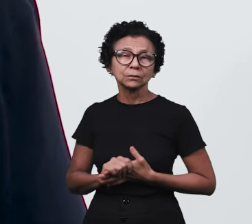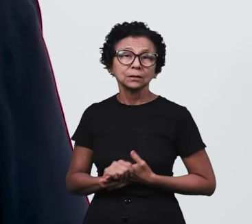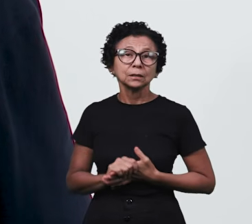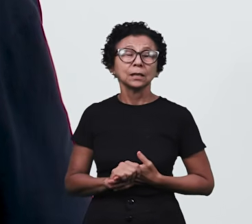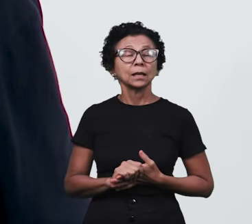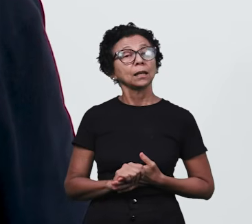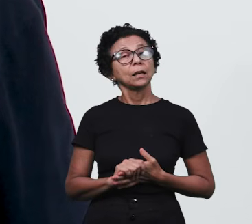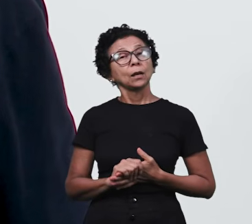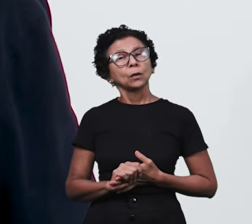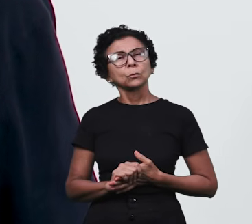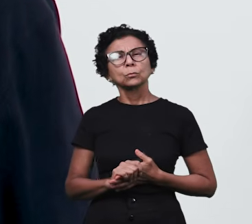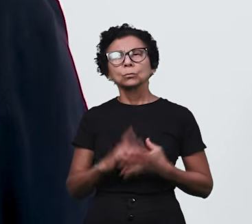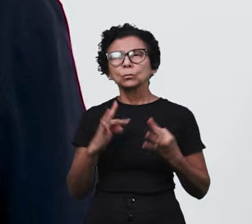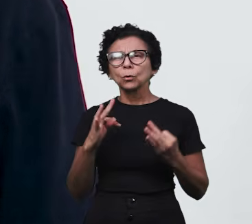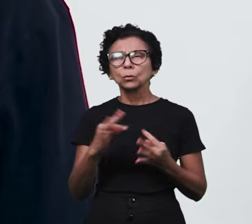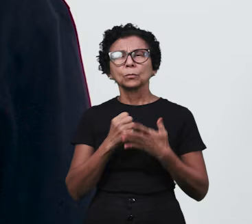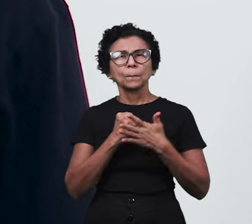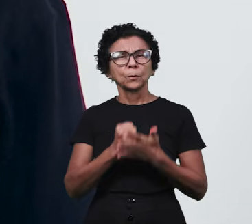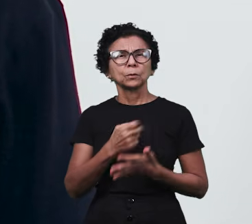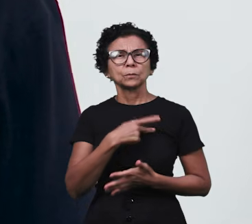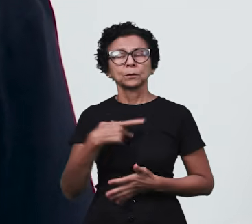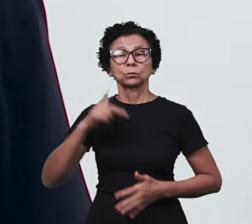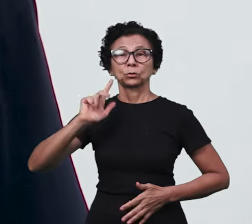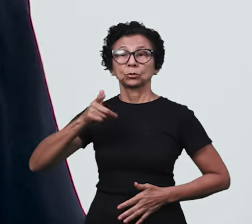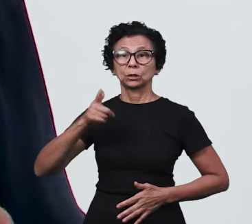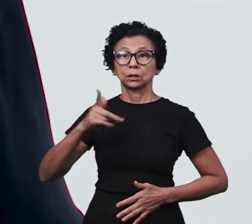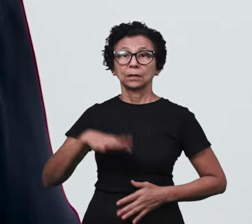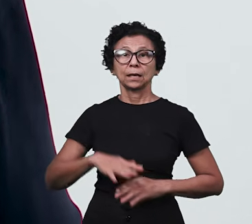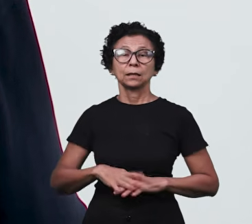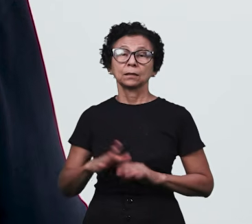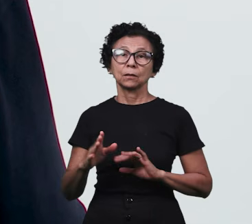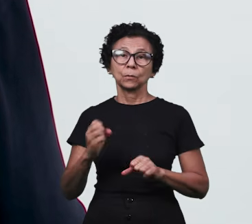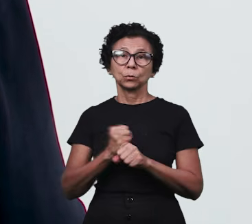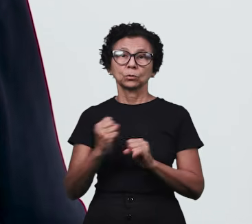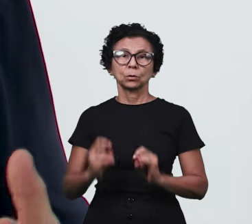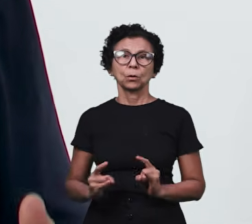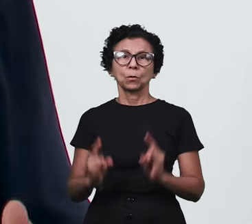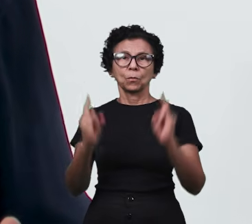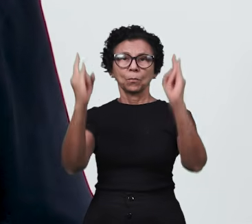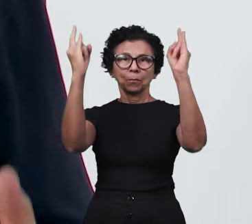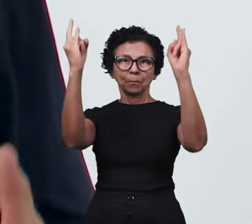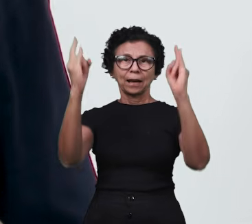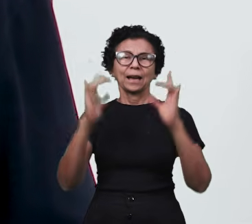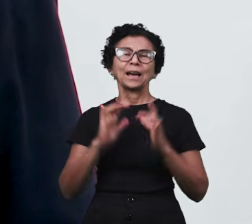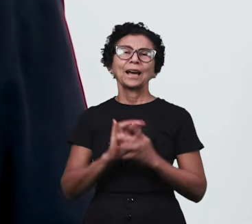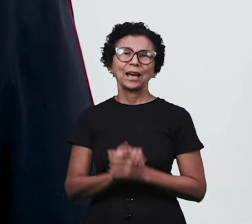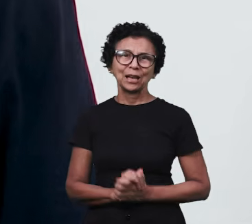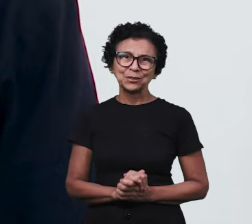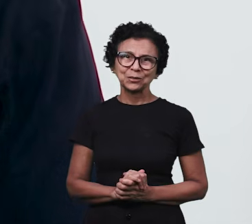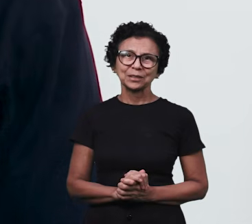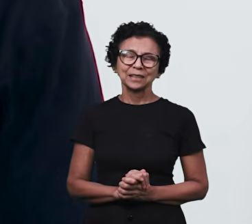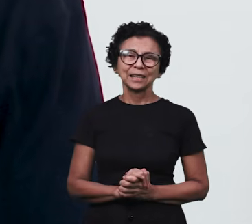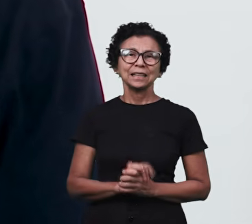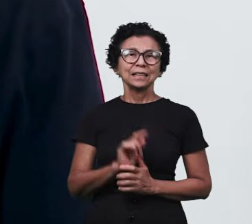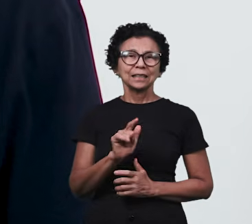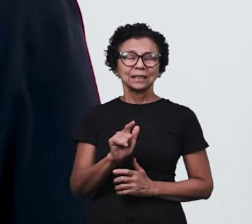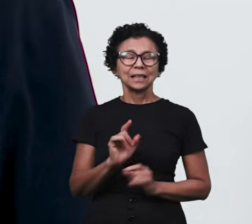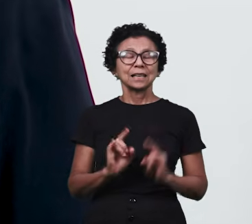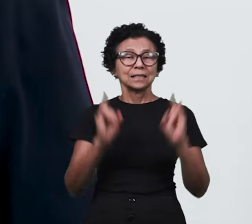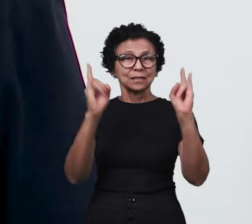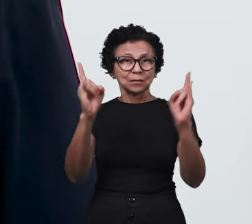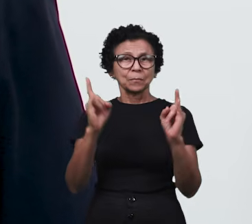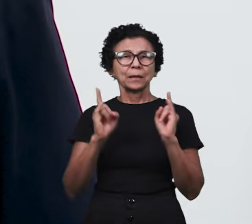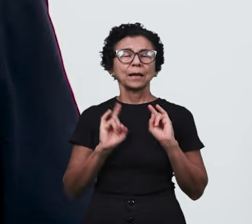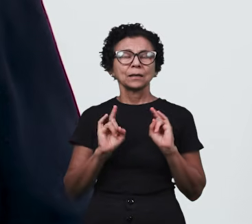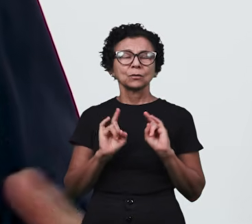vai se chamar Pastor Geudeti Gueiros, um CREAS moderno, um prédio bonito, que vai cuidar de gente, cuidar de pessoas, exatamente como o pastor